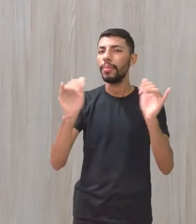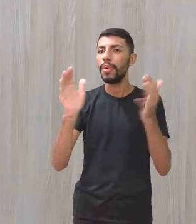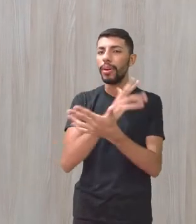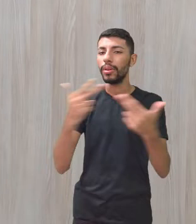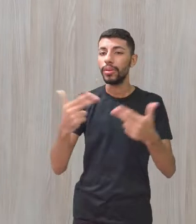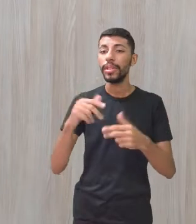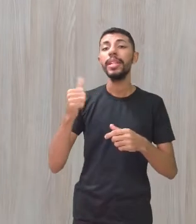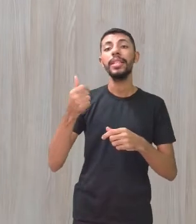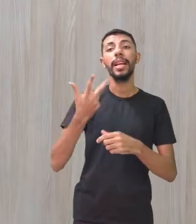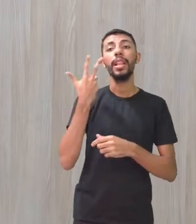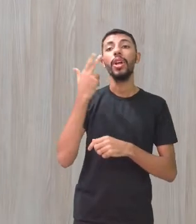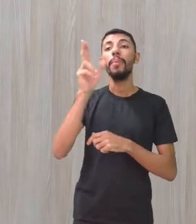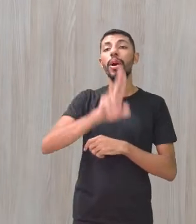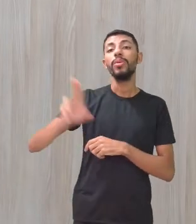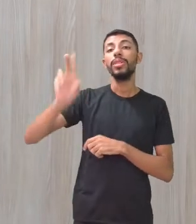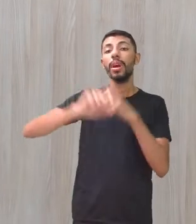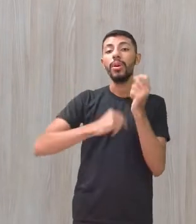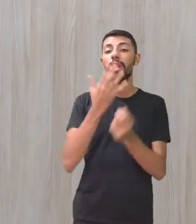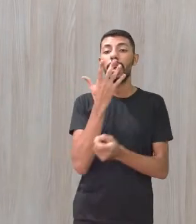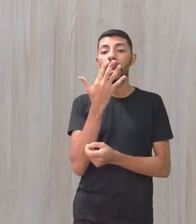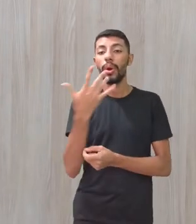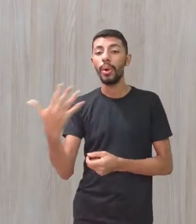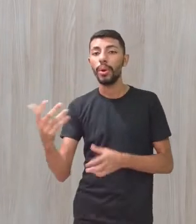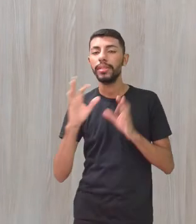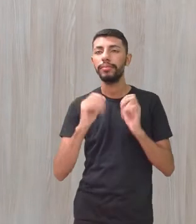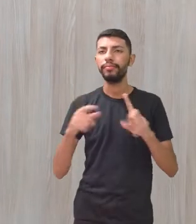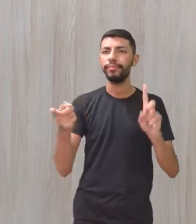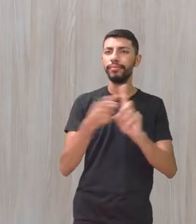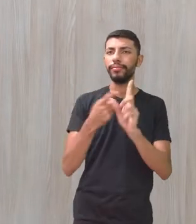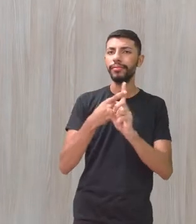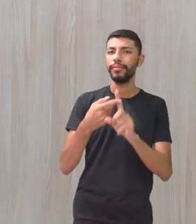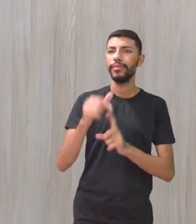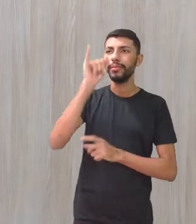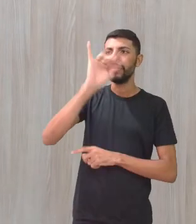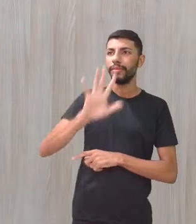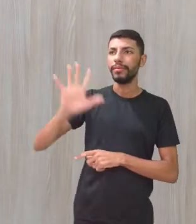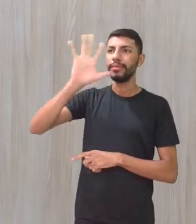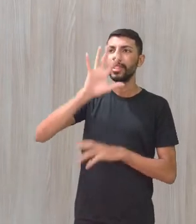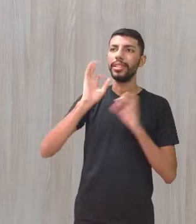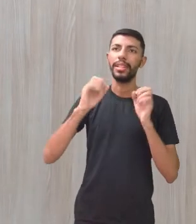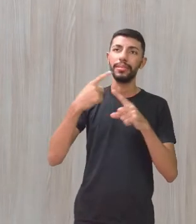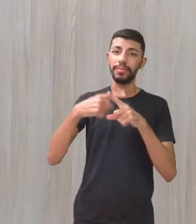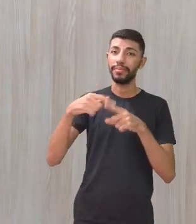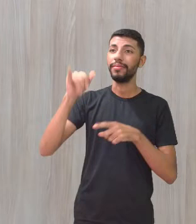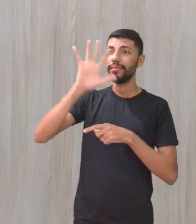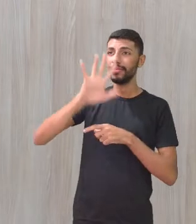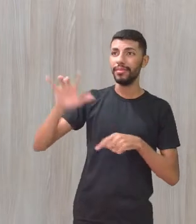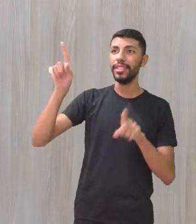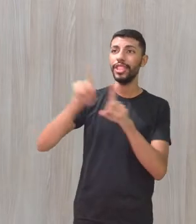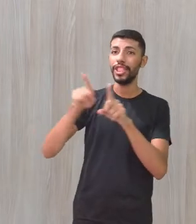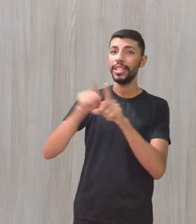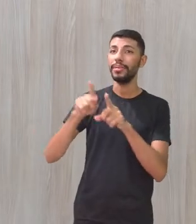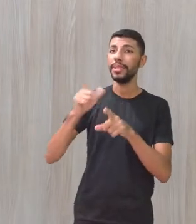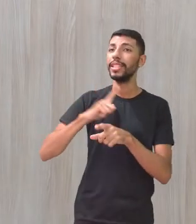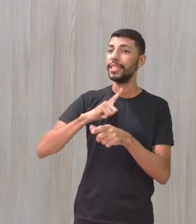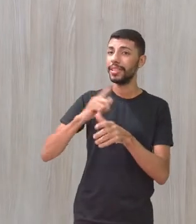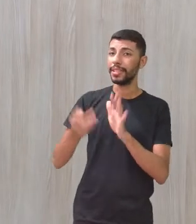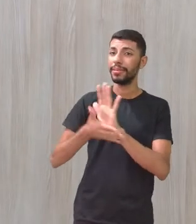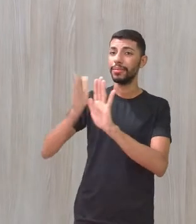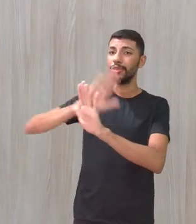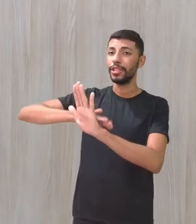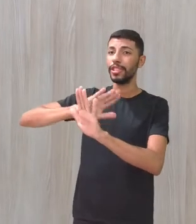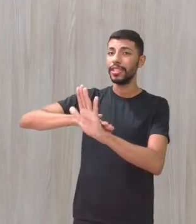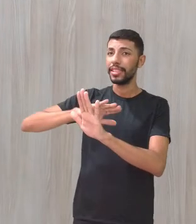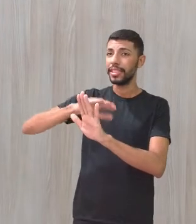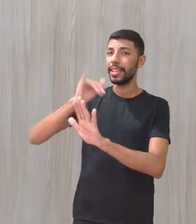cores. E também as imagens, né? Porque a gente sabe que as imagens falam com a gente também, né? Elas transmitem uma mensagem por si